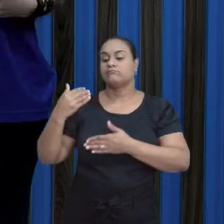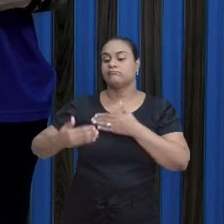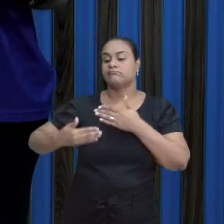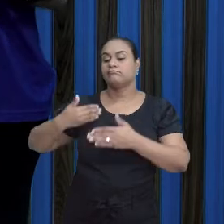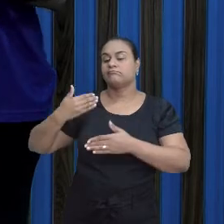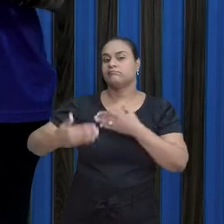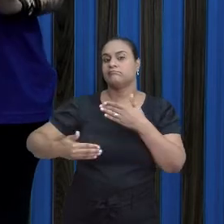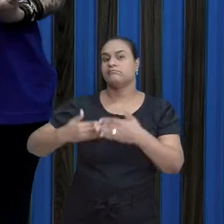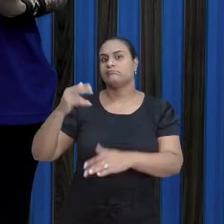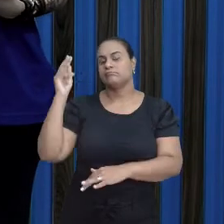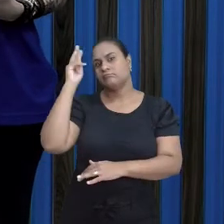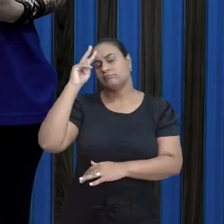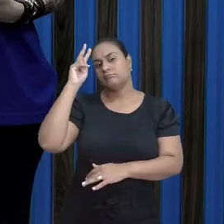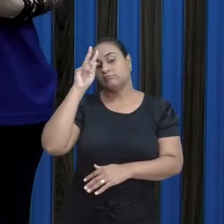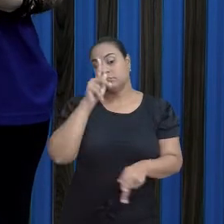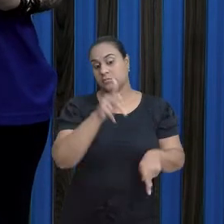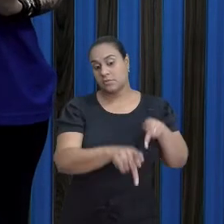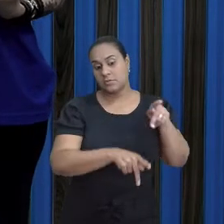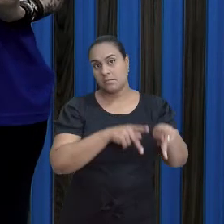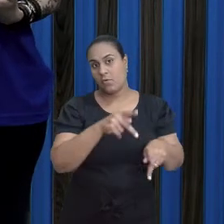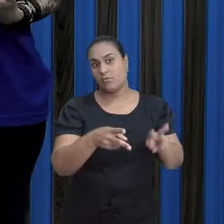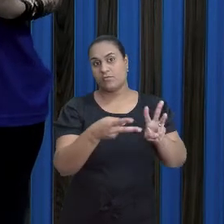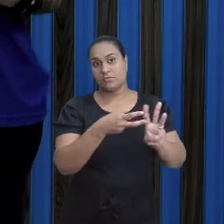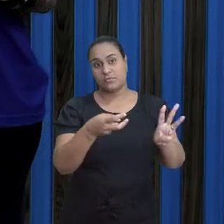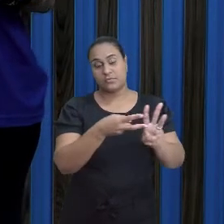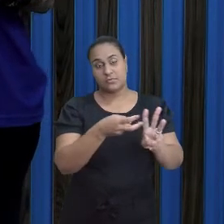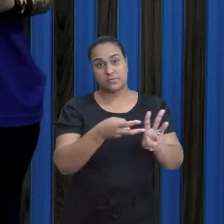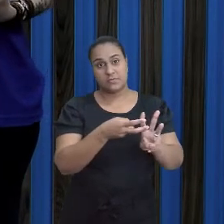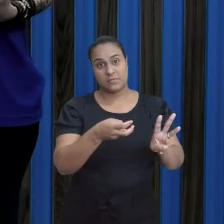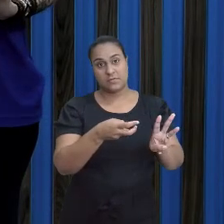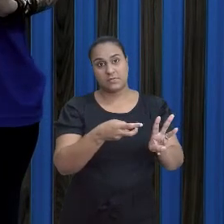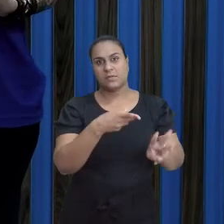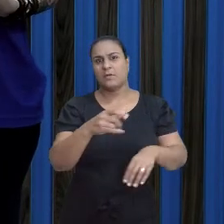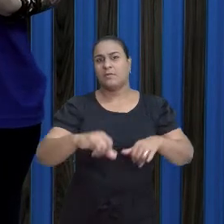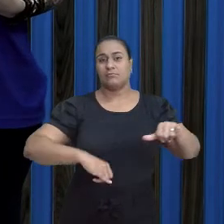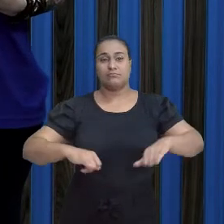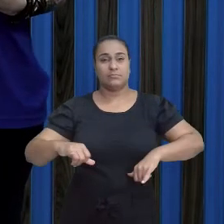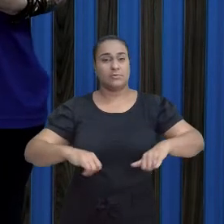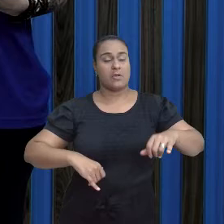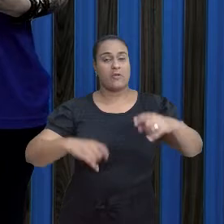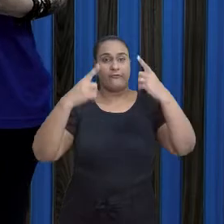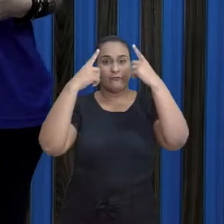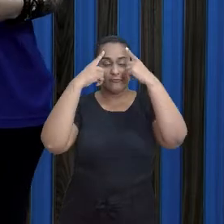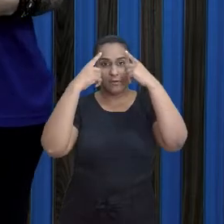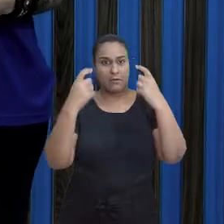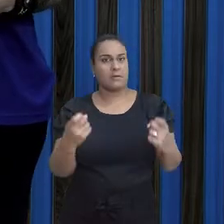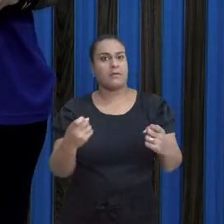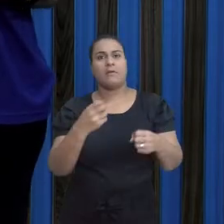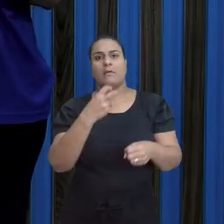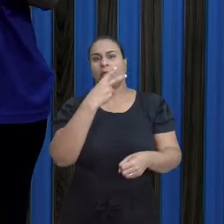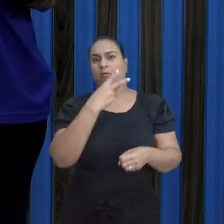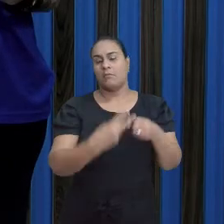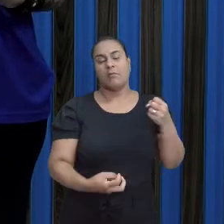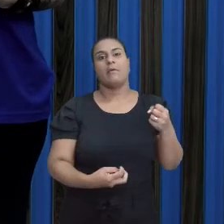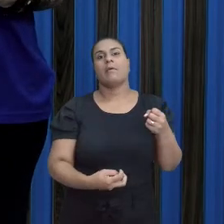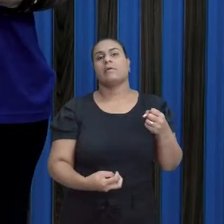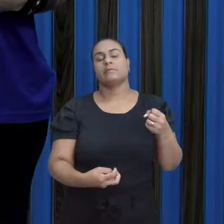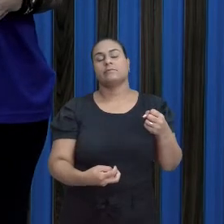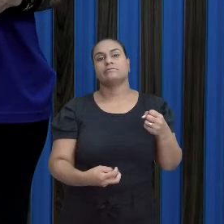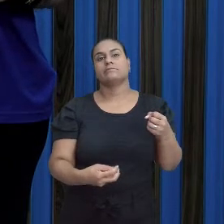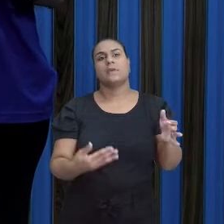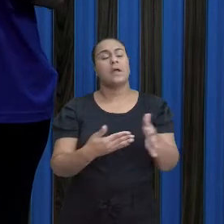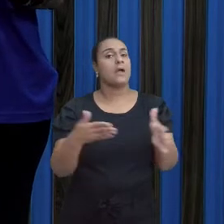história, esses povos também, né, esses indígenas, eles sofrem violência até hoje, né? Ainda tem um